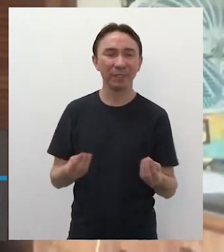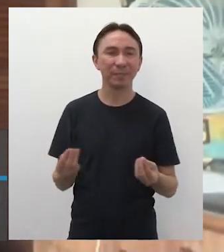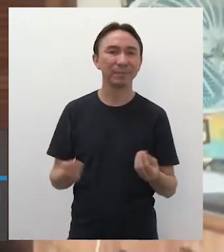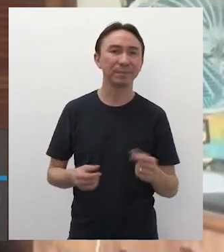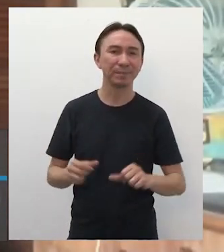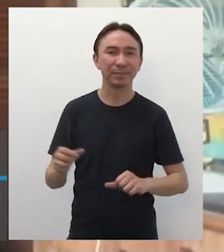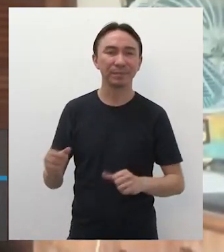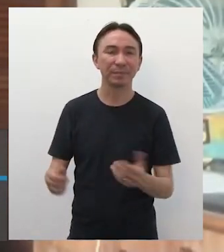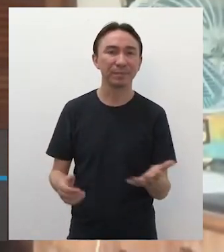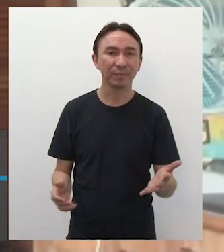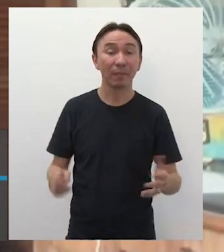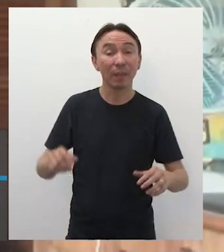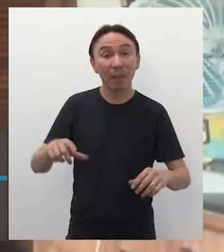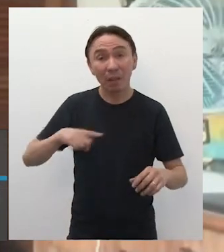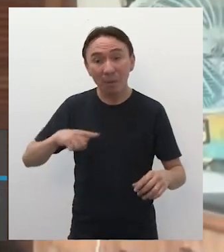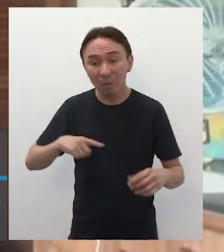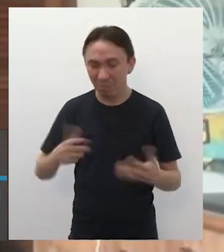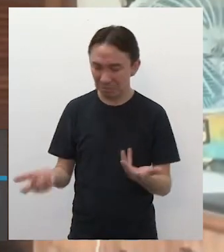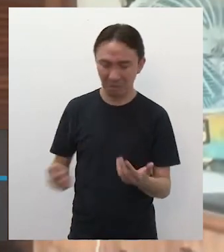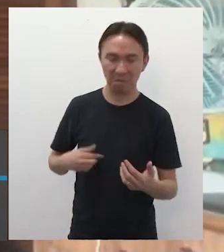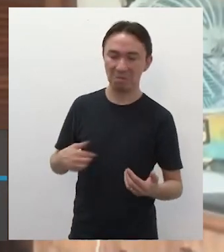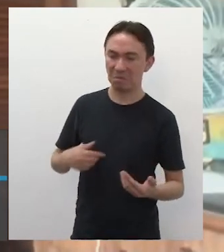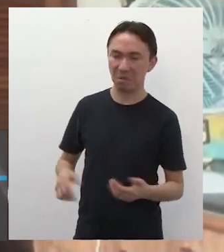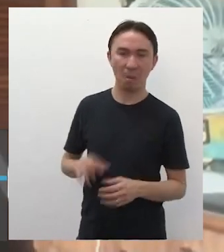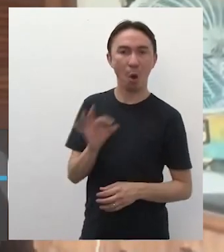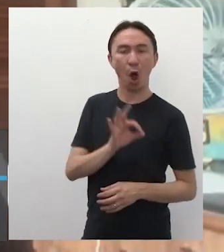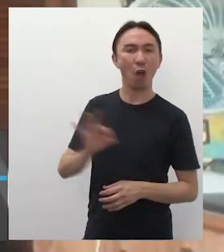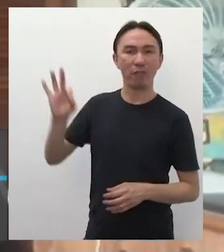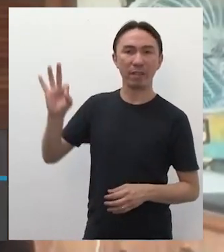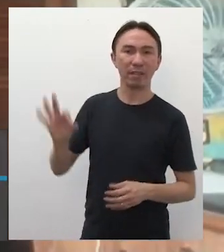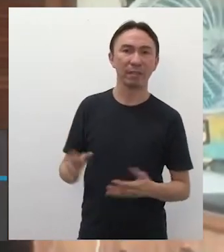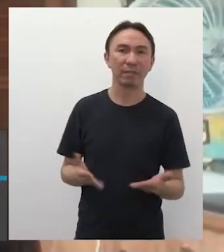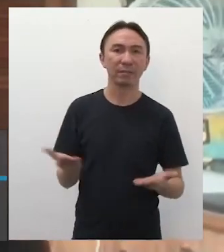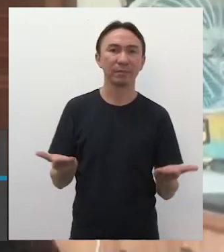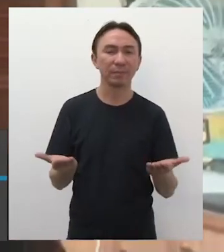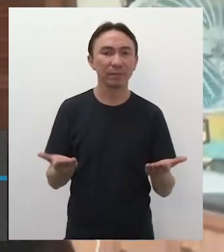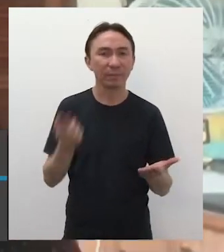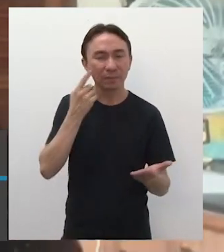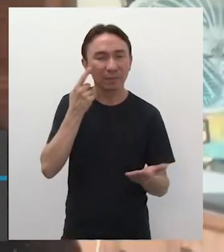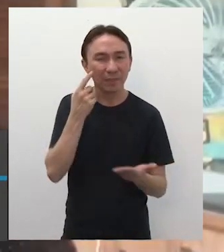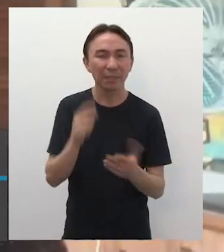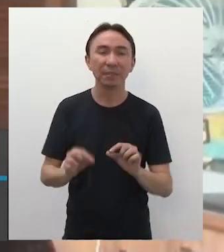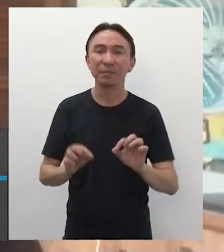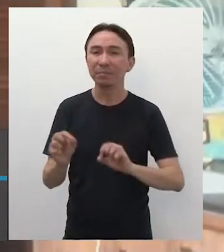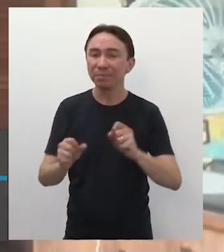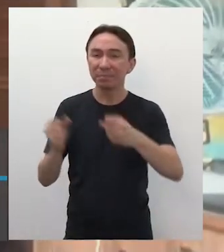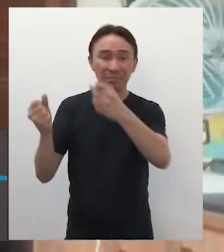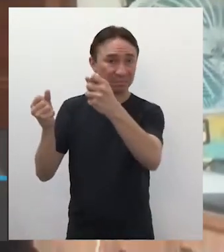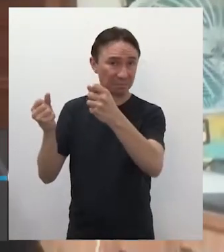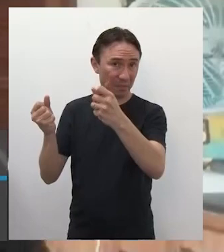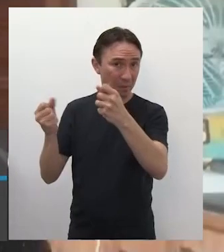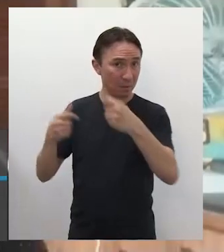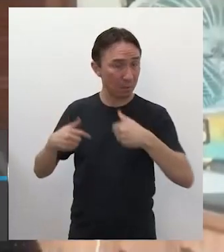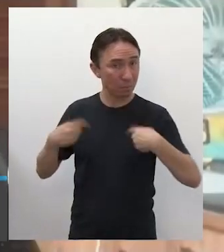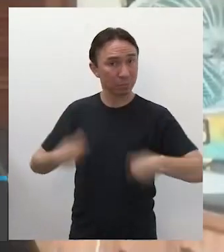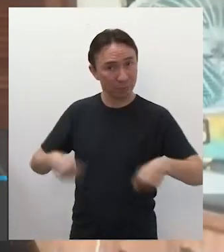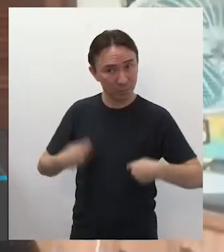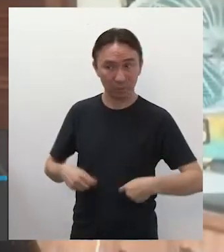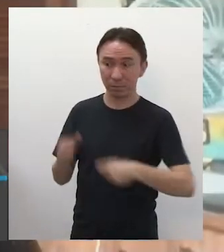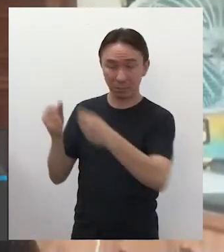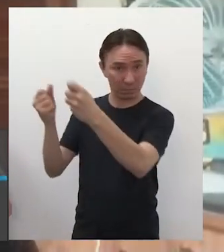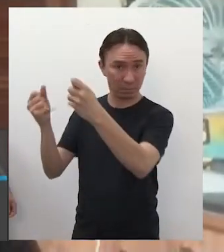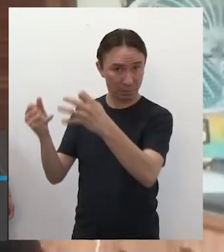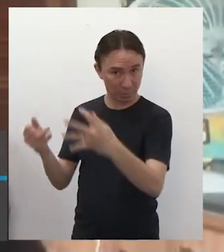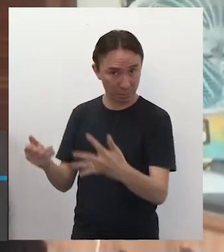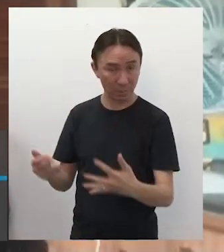pessoa maravilhosa. Eu não sou essa pessoa isso. E eu preciso descritivamente colocar para essa pessoa como